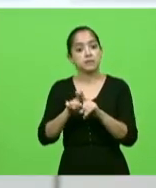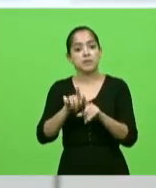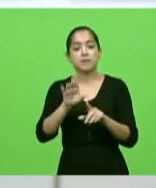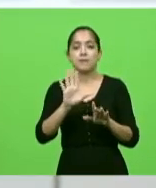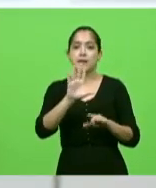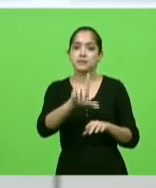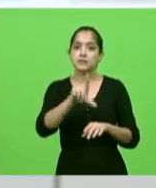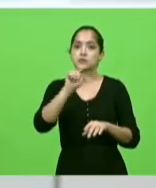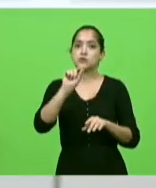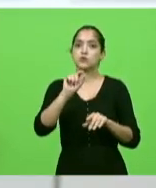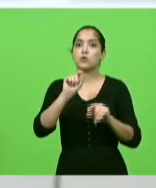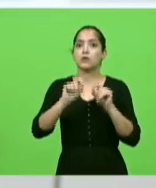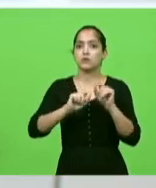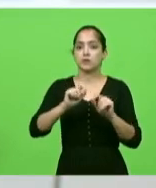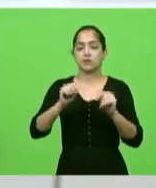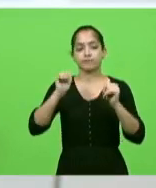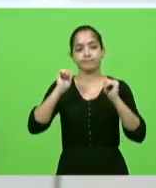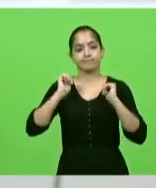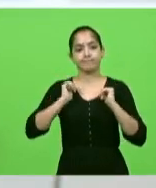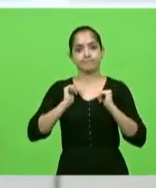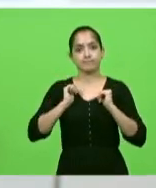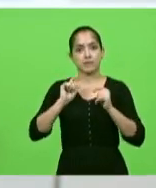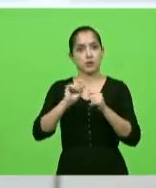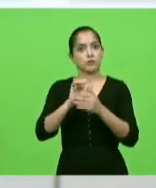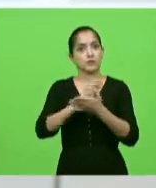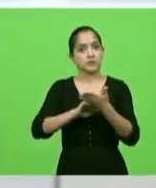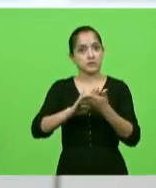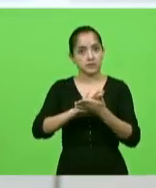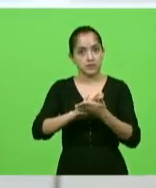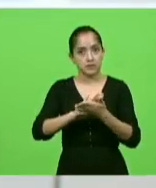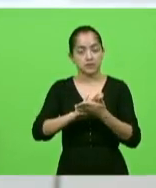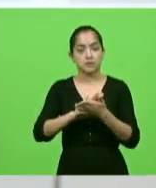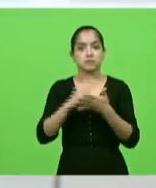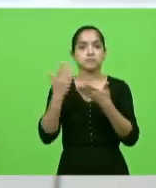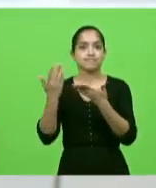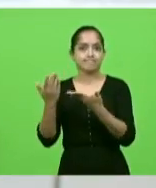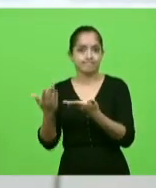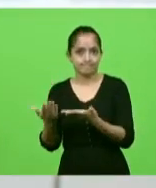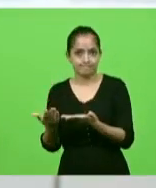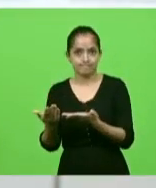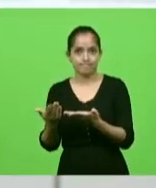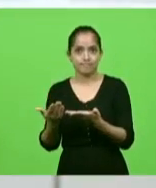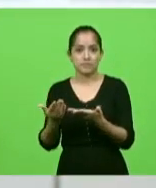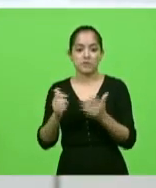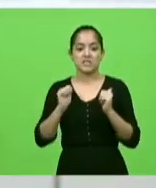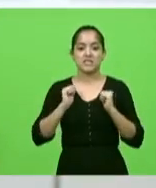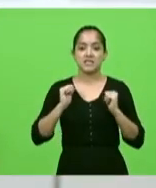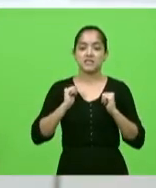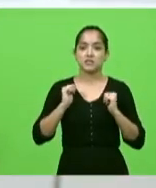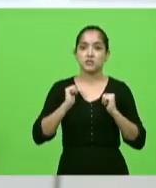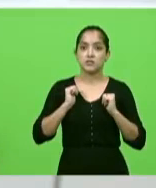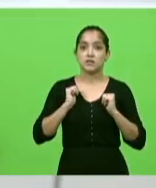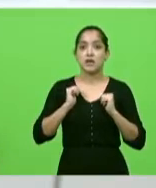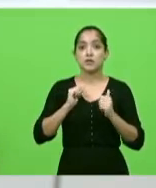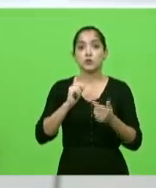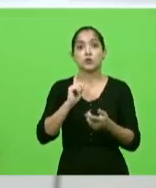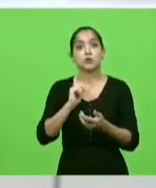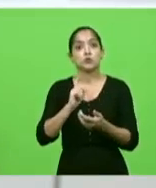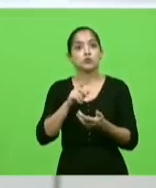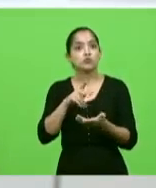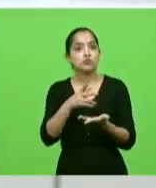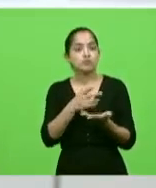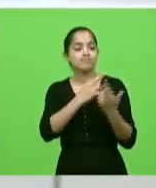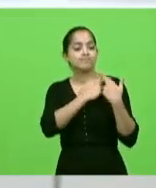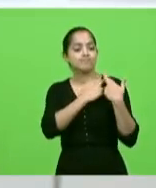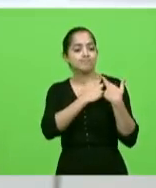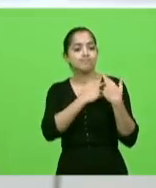permanecer inerte como na hipótese em que tenha tão somente negligenciado em seu dever jurídico de